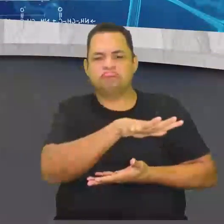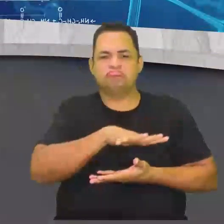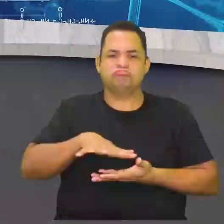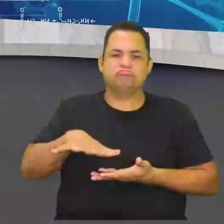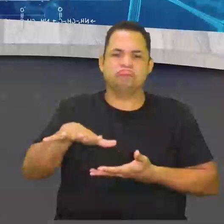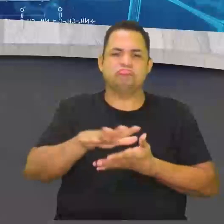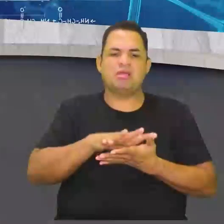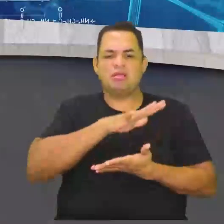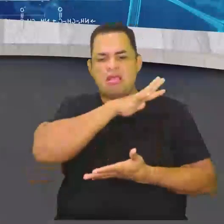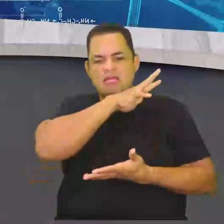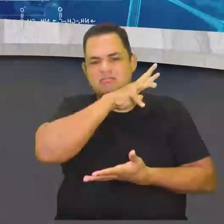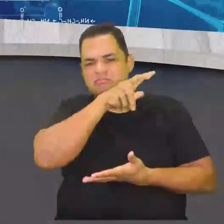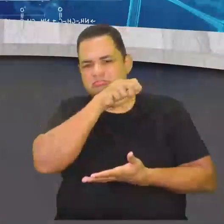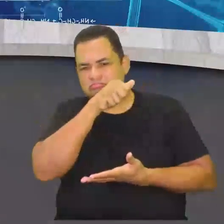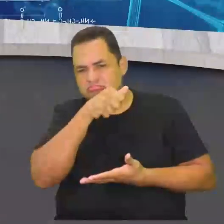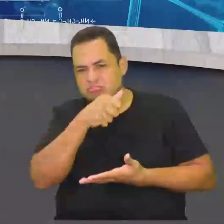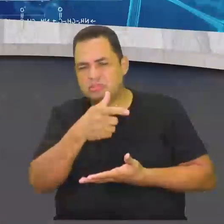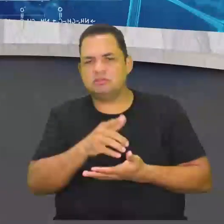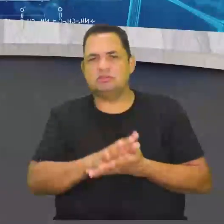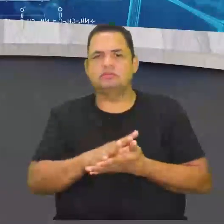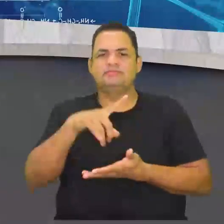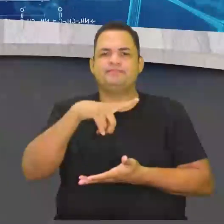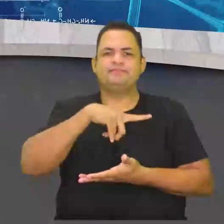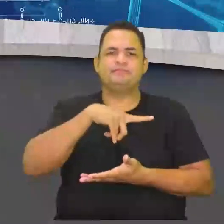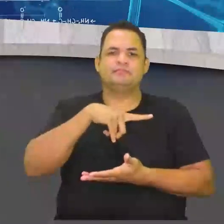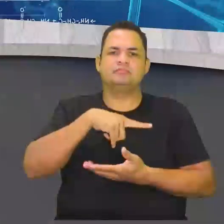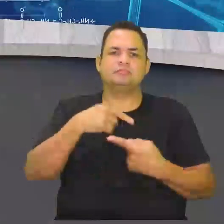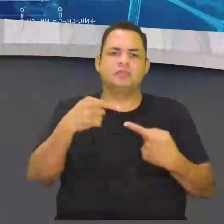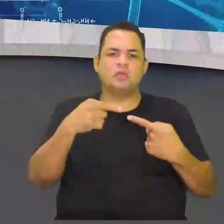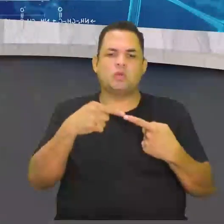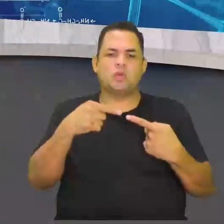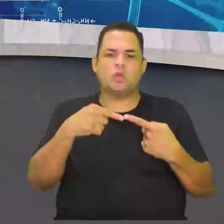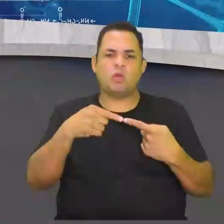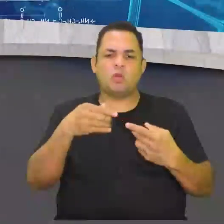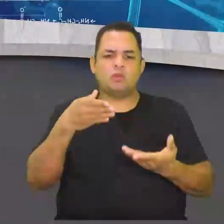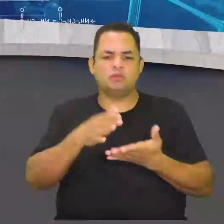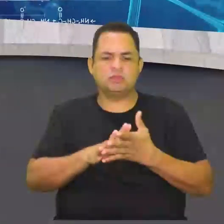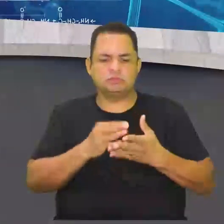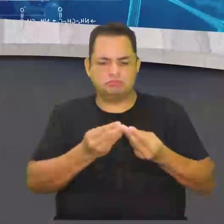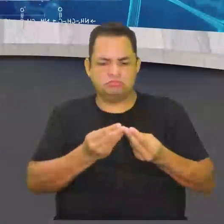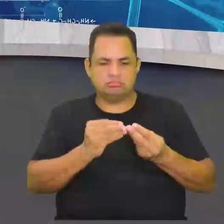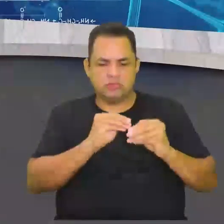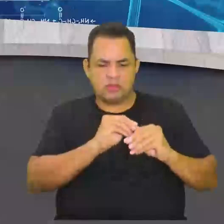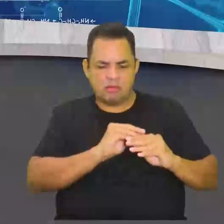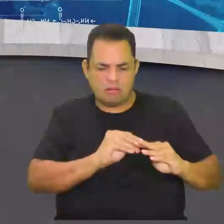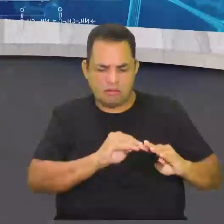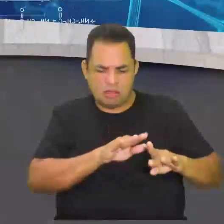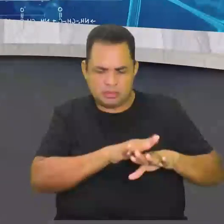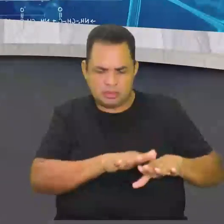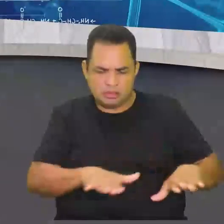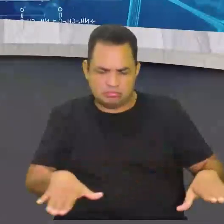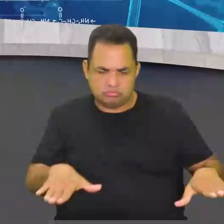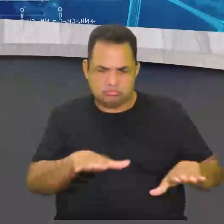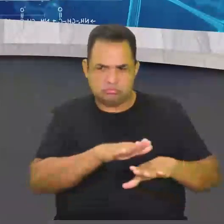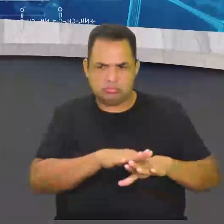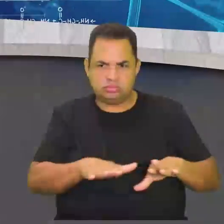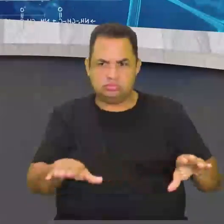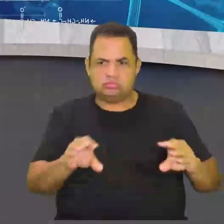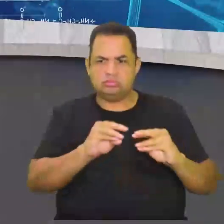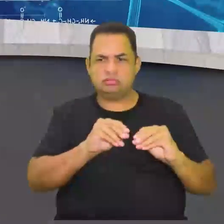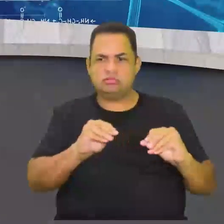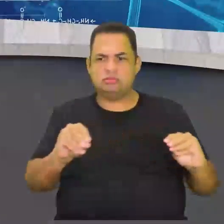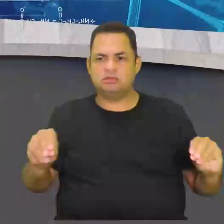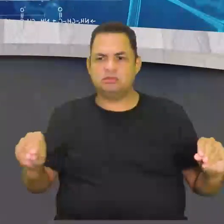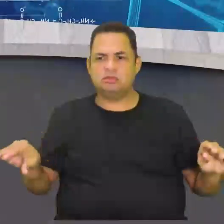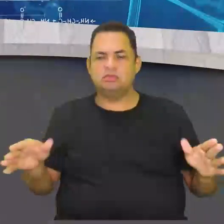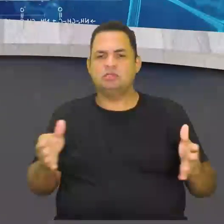fluxo de animais, onde ele vai estar em contato direto com o solo. Nós sabemos que o lixo, ainda mais o